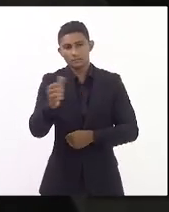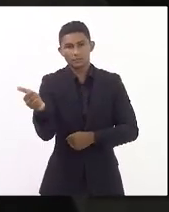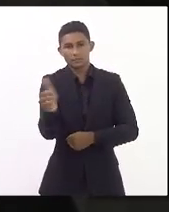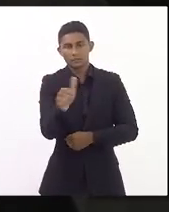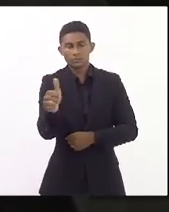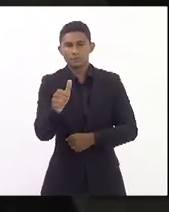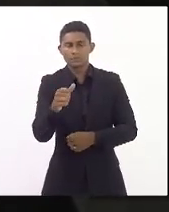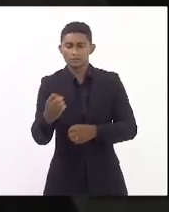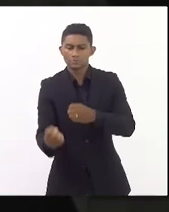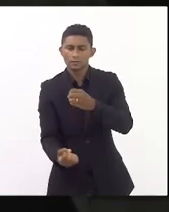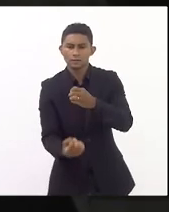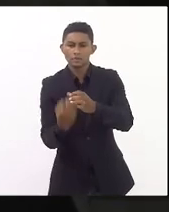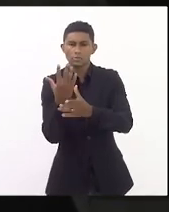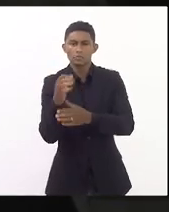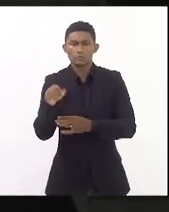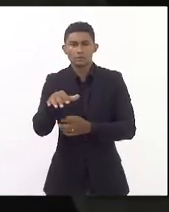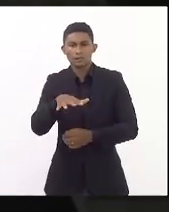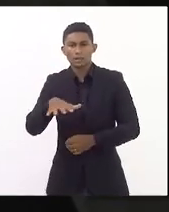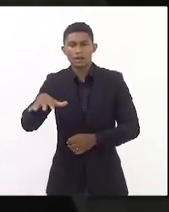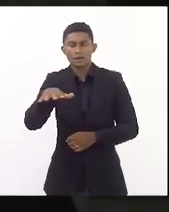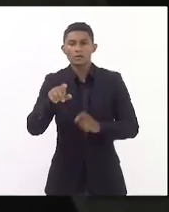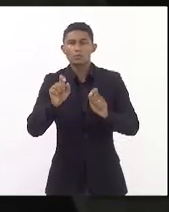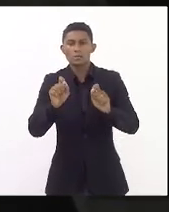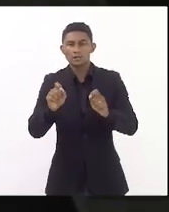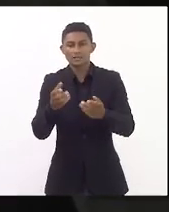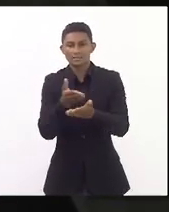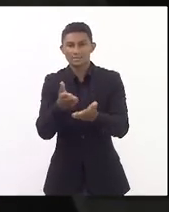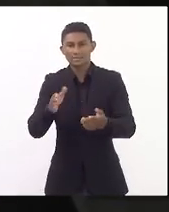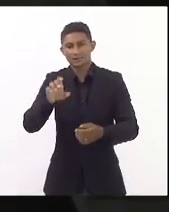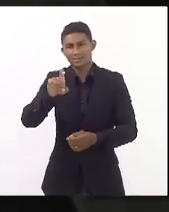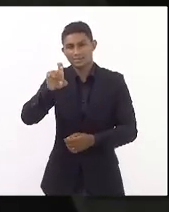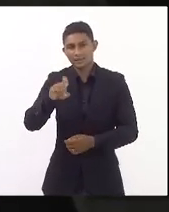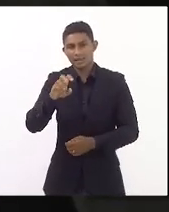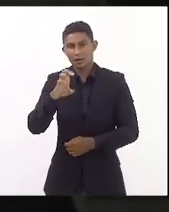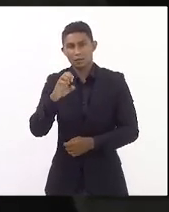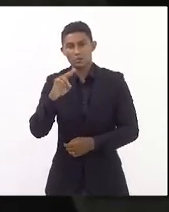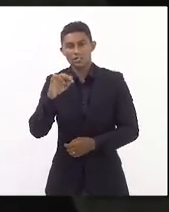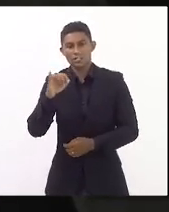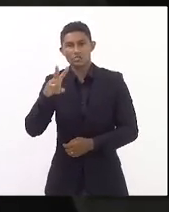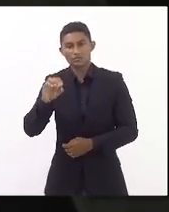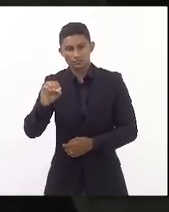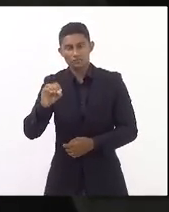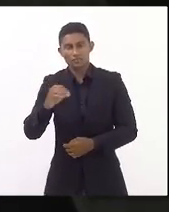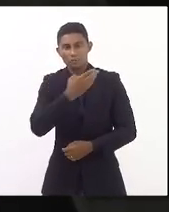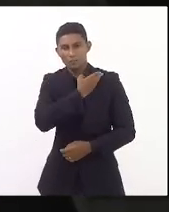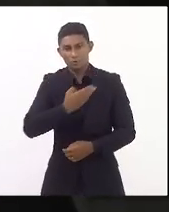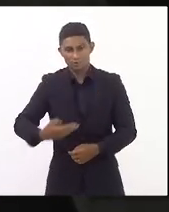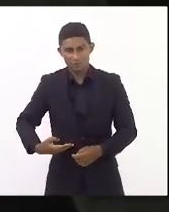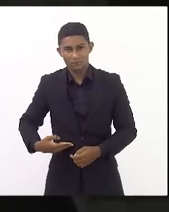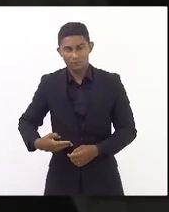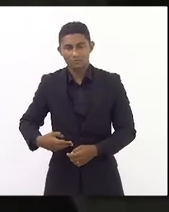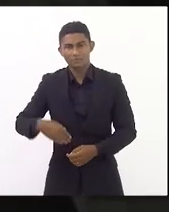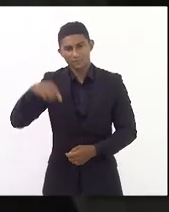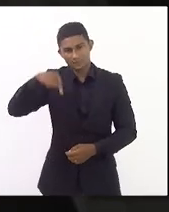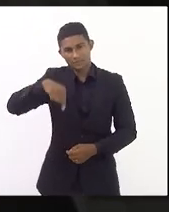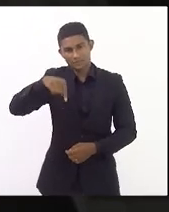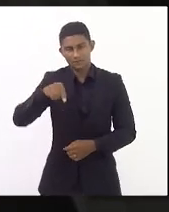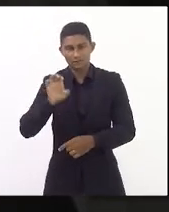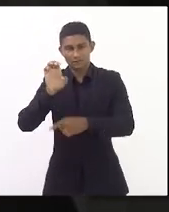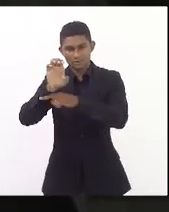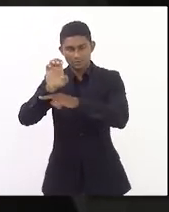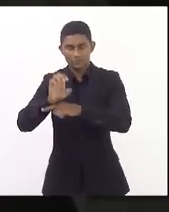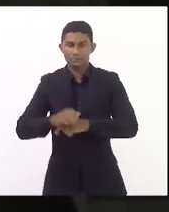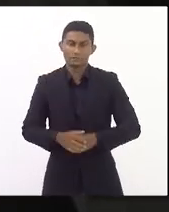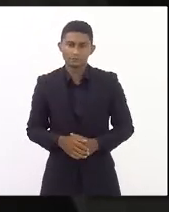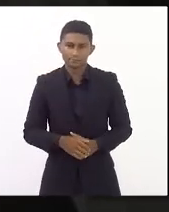a carreira de executivo público no âmbito do Poder Executivo Estadual. Em